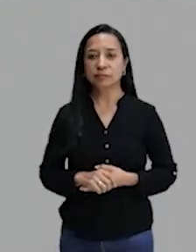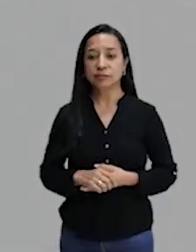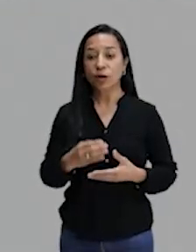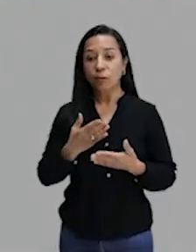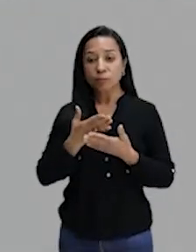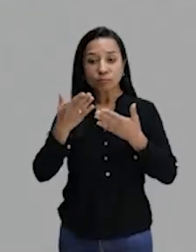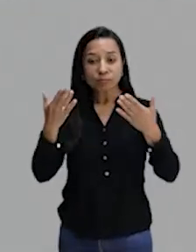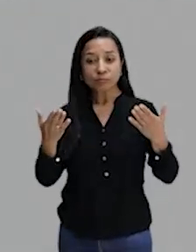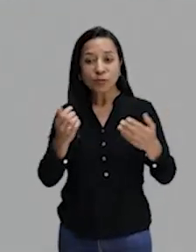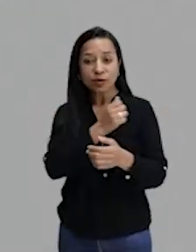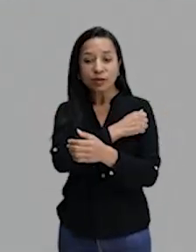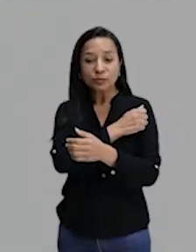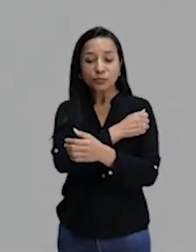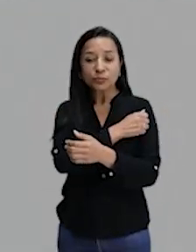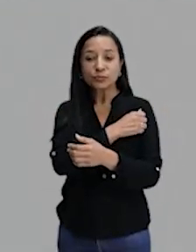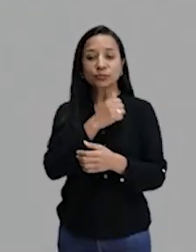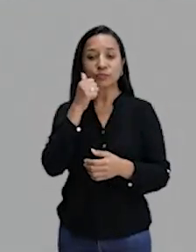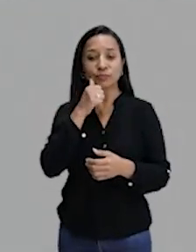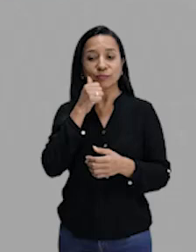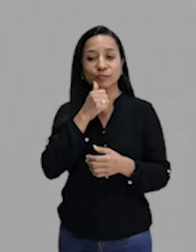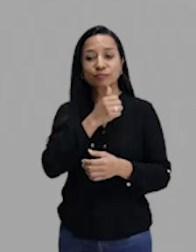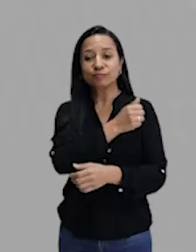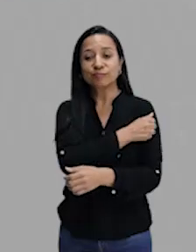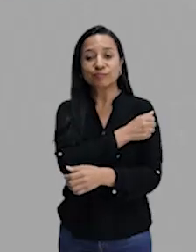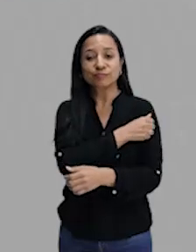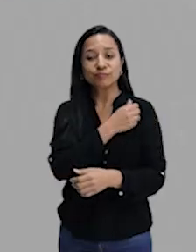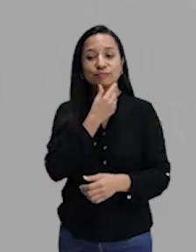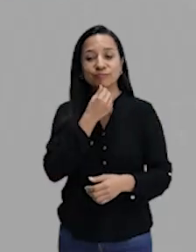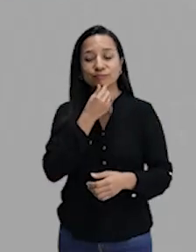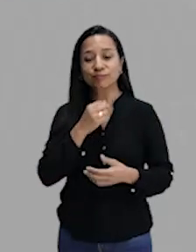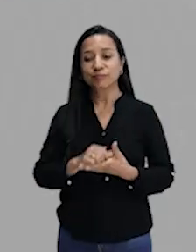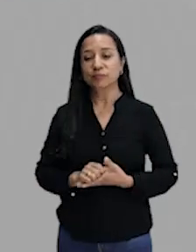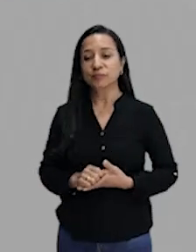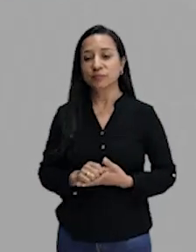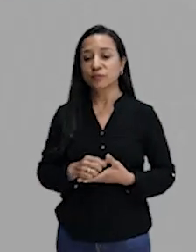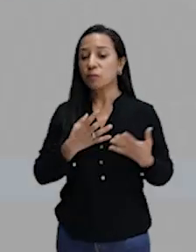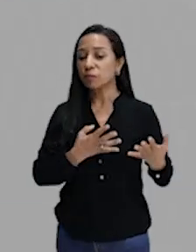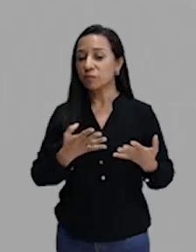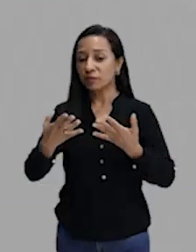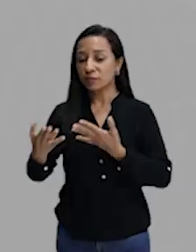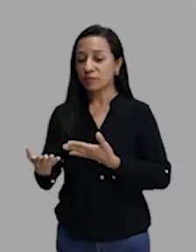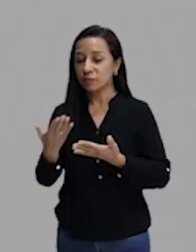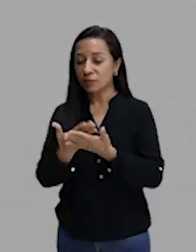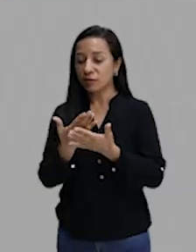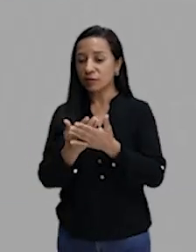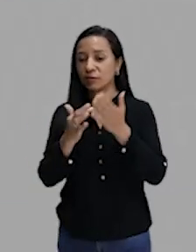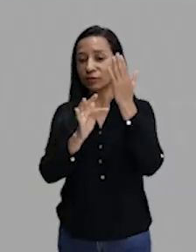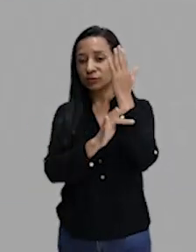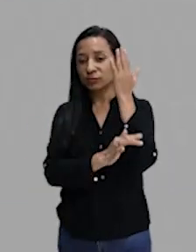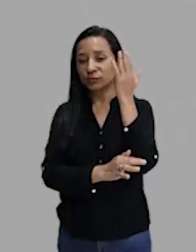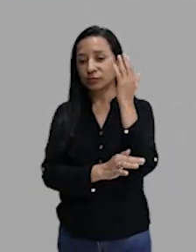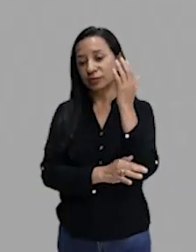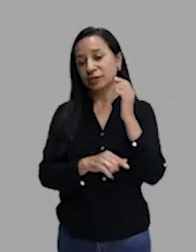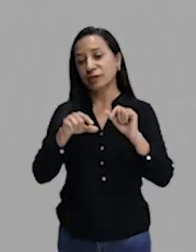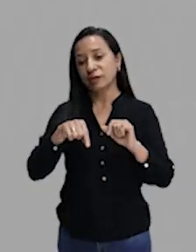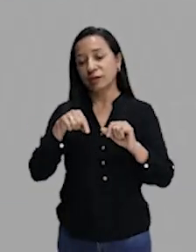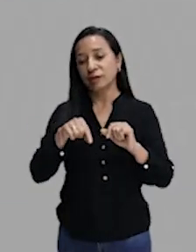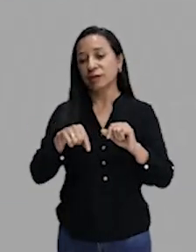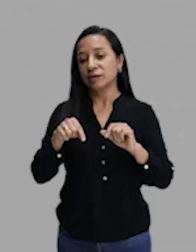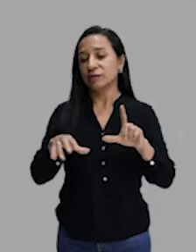Olá Luna Olá aluno bem-vindo a mais uma aula de física aqui pela TV educação e também pela plataforma